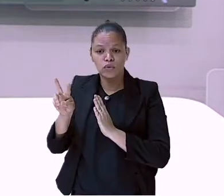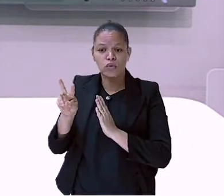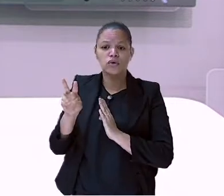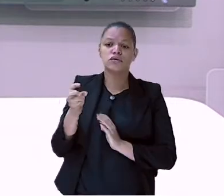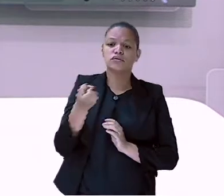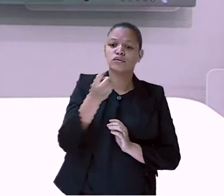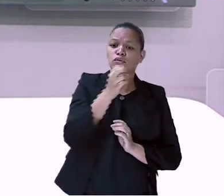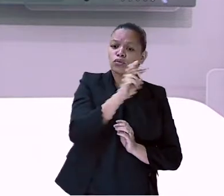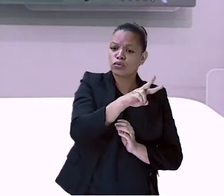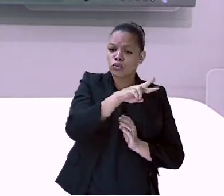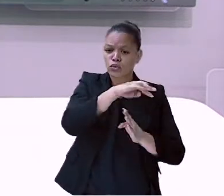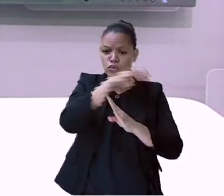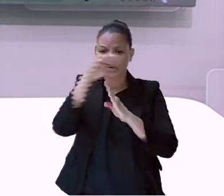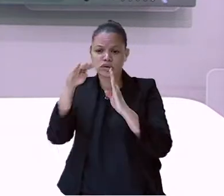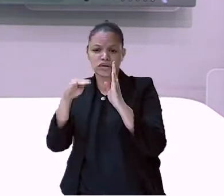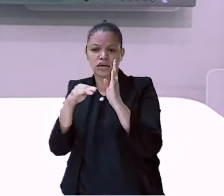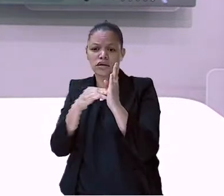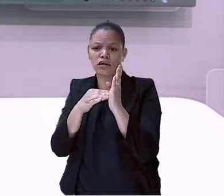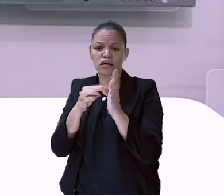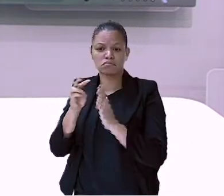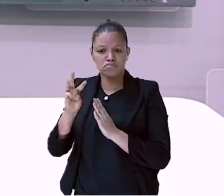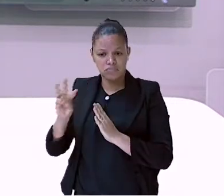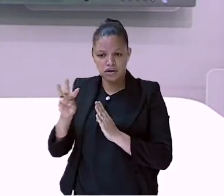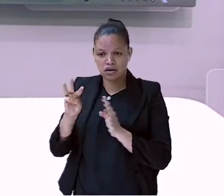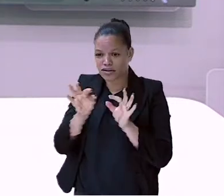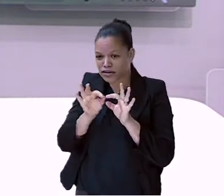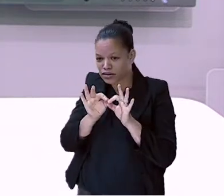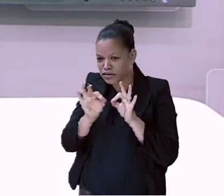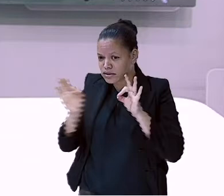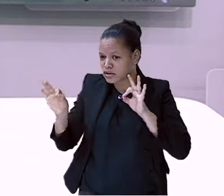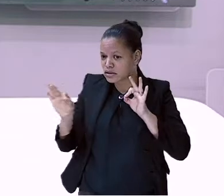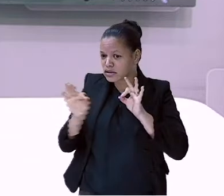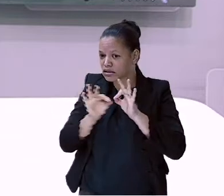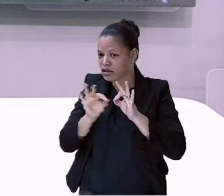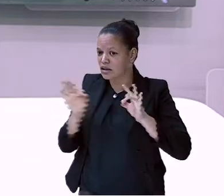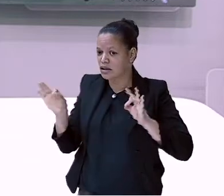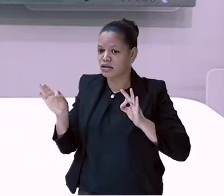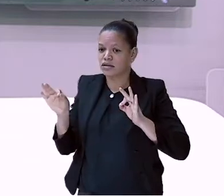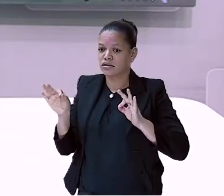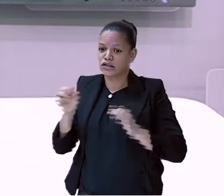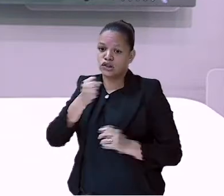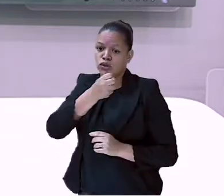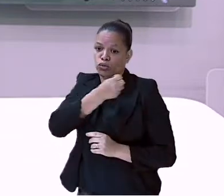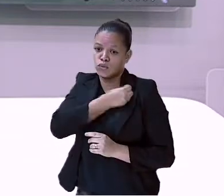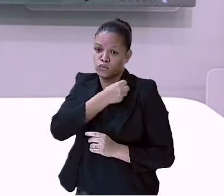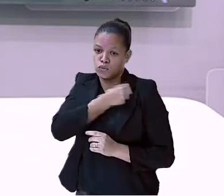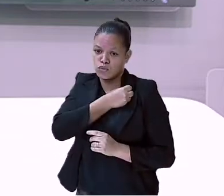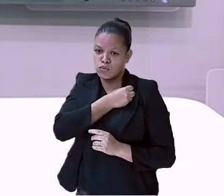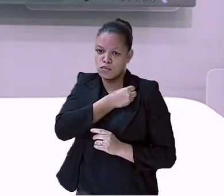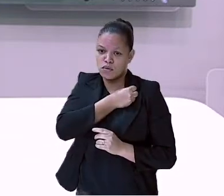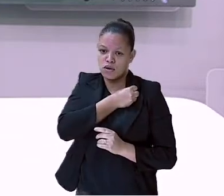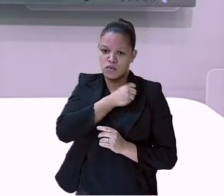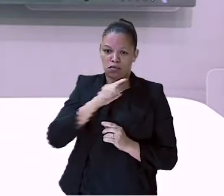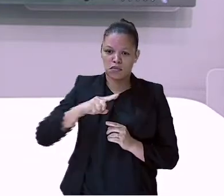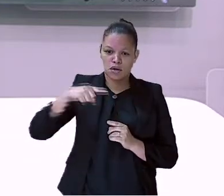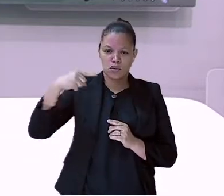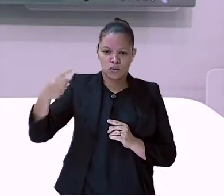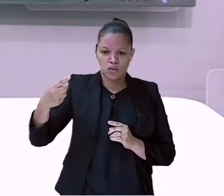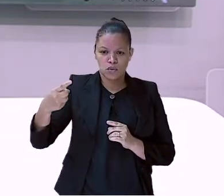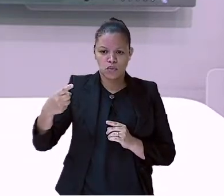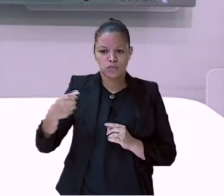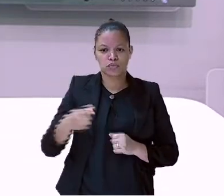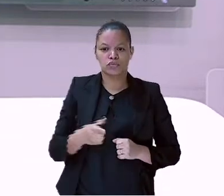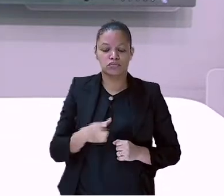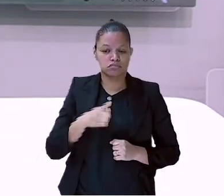tem 30 centímetros, é porque a distância de um ponto no outro tem 30